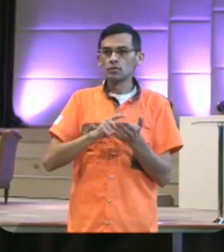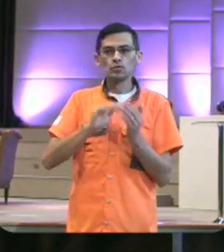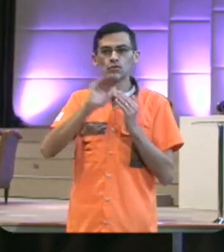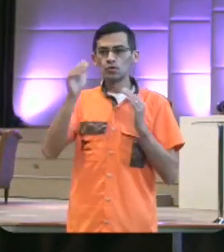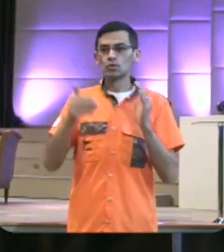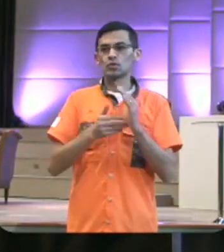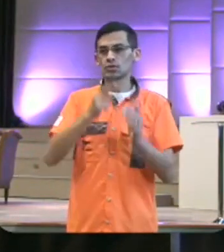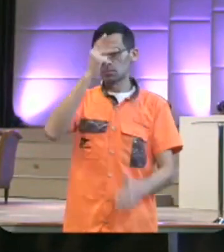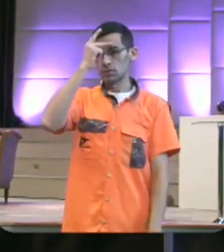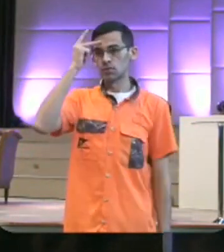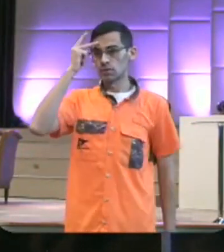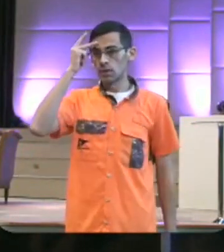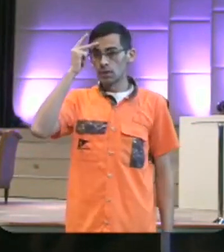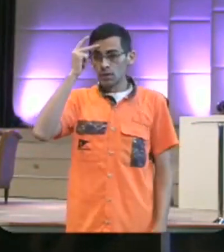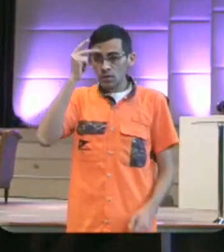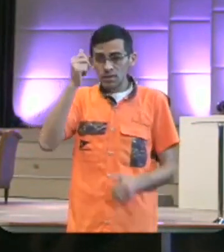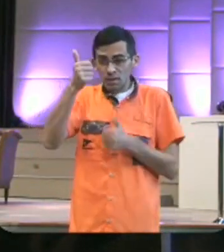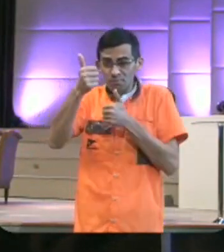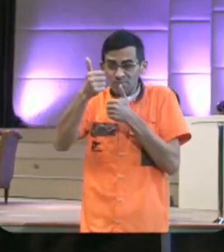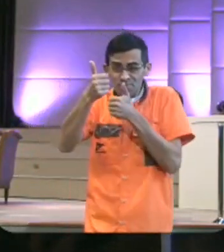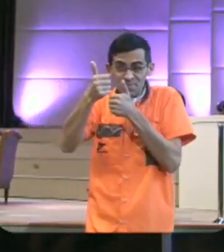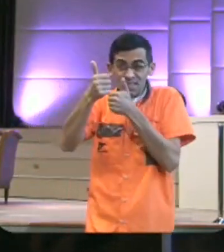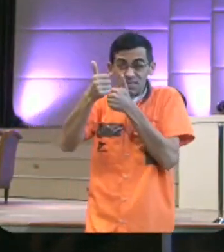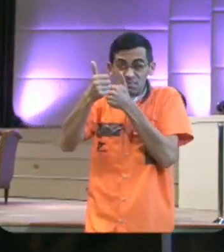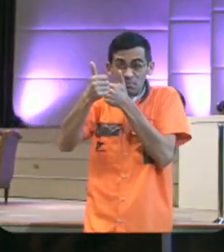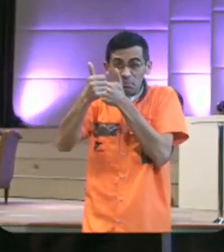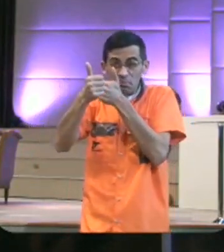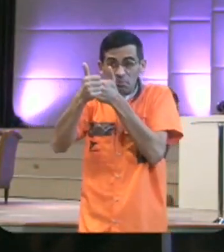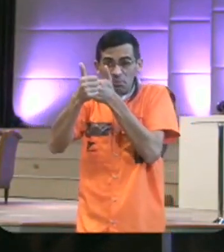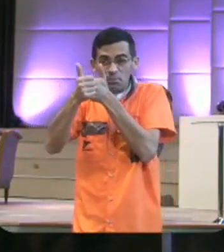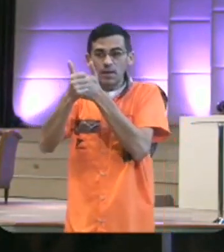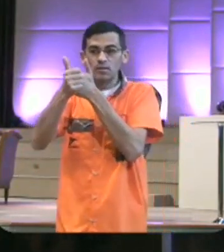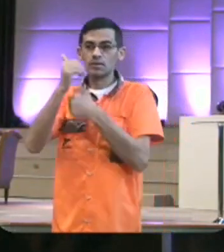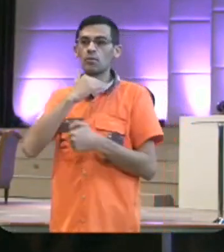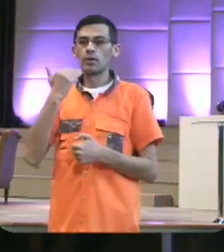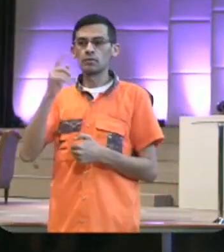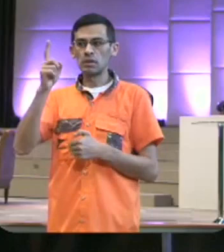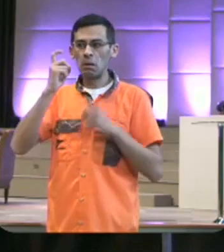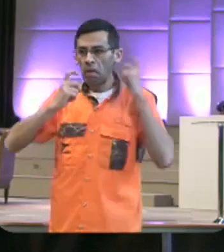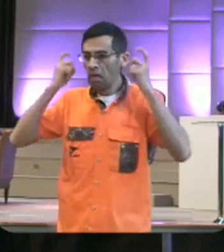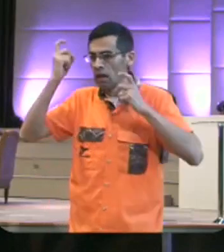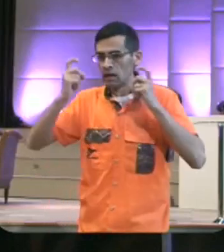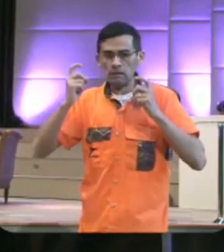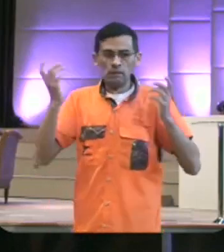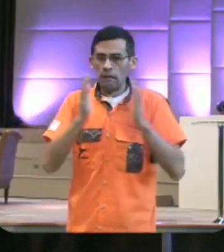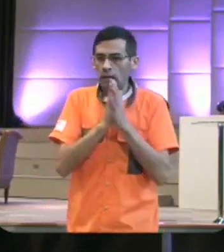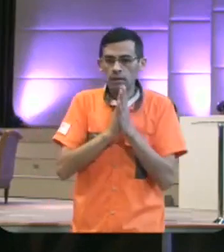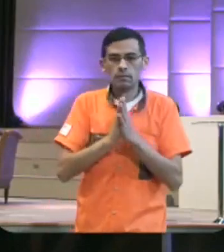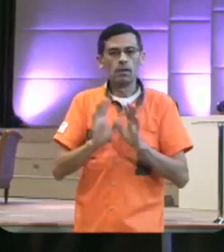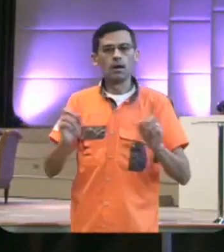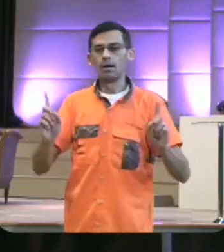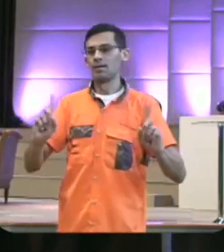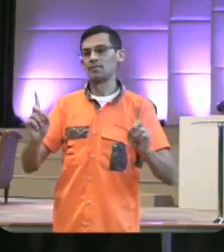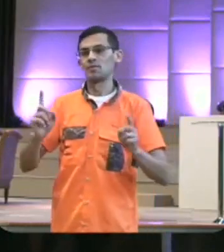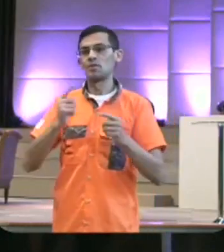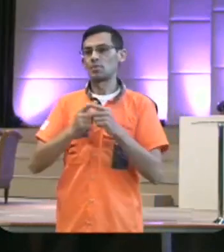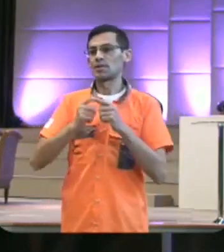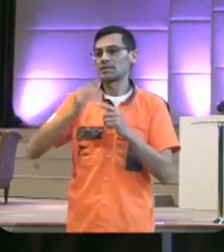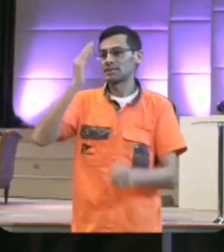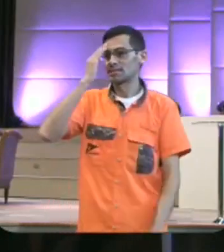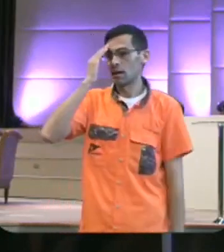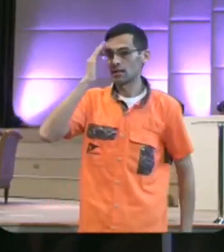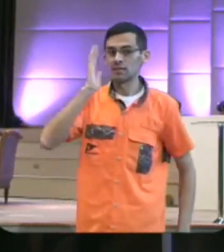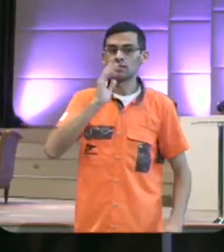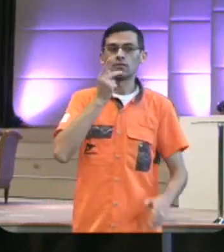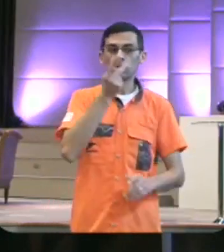E quando chegar perto da sua morte, você não precisa ficar preocupado, porque talvez dissessem